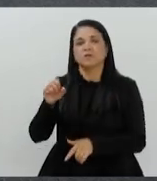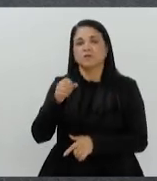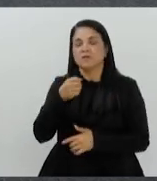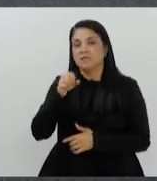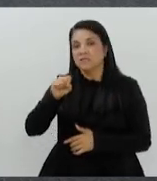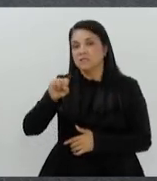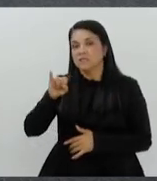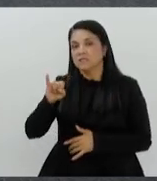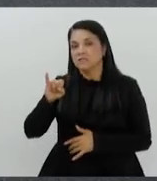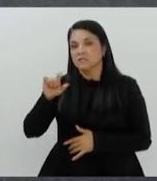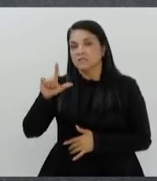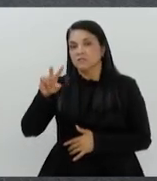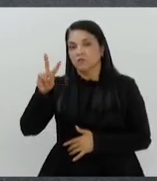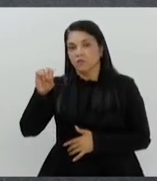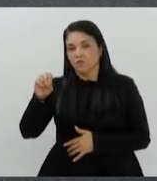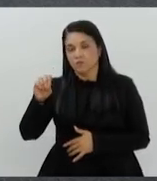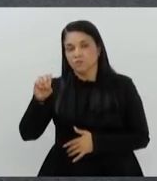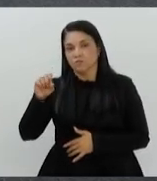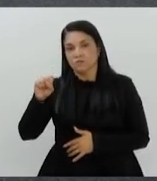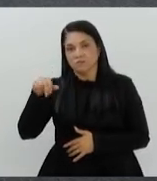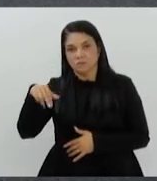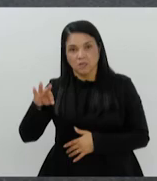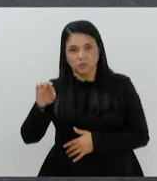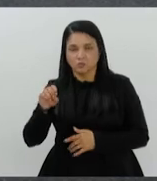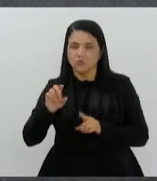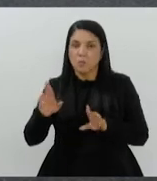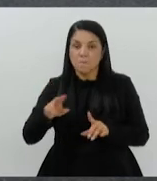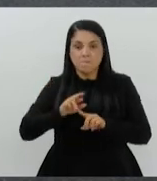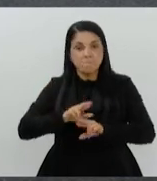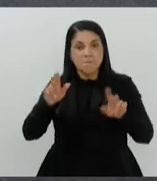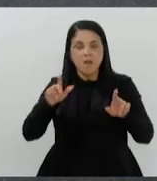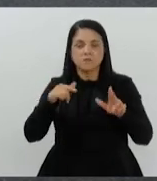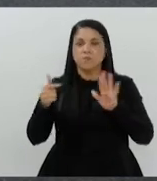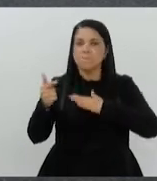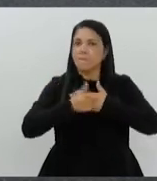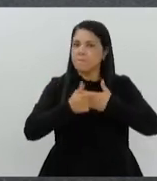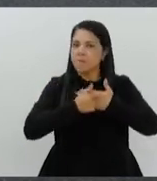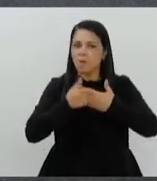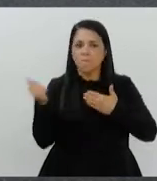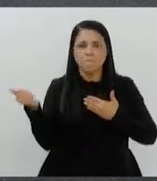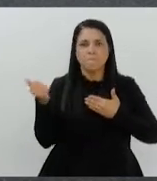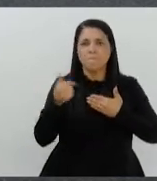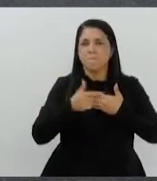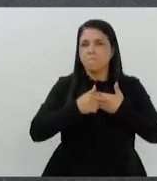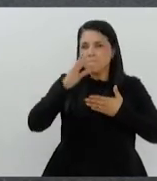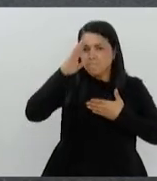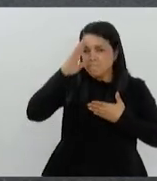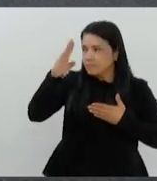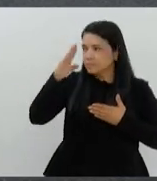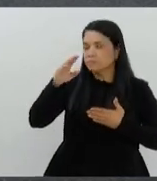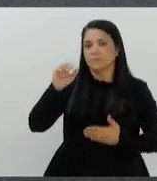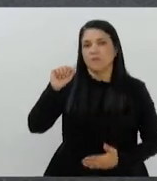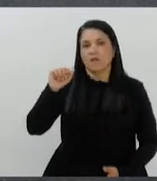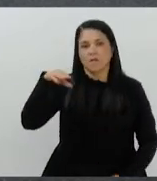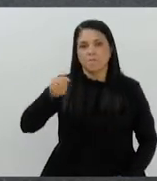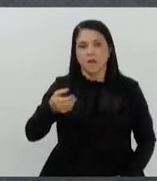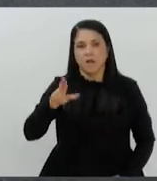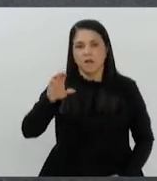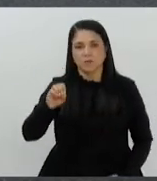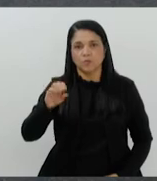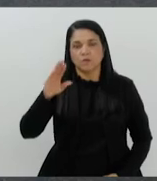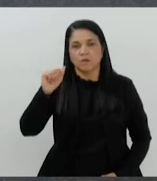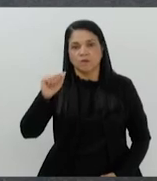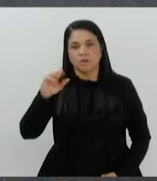dele para o Estado brasileiro não foi maior do que o papel de Amaro Cavalcante, por isso que nós apresentamos